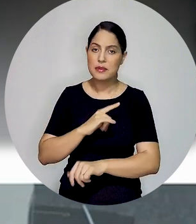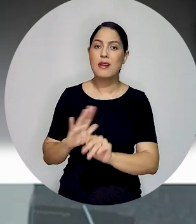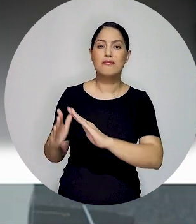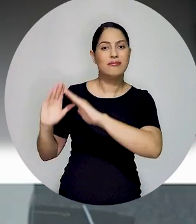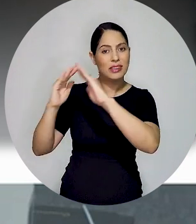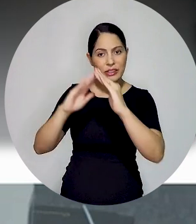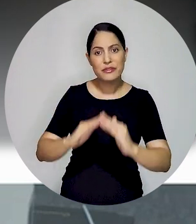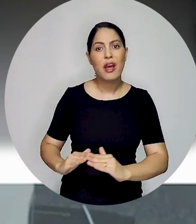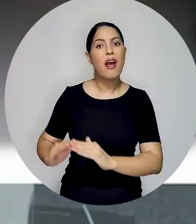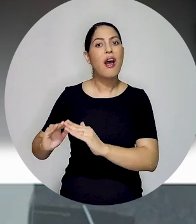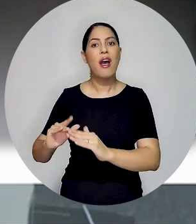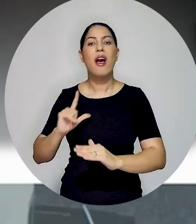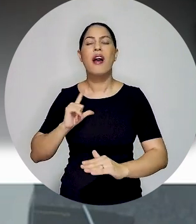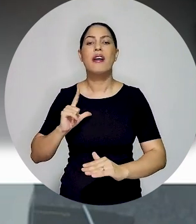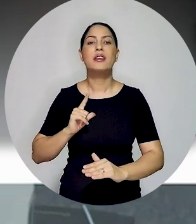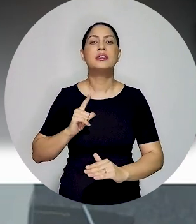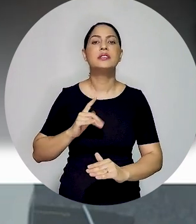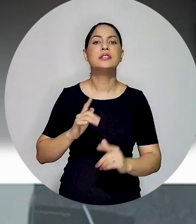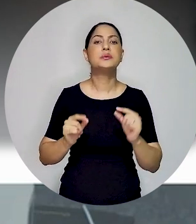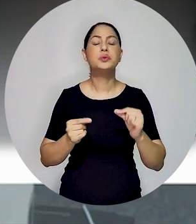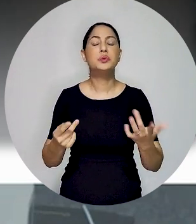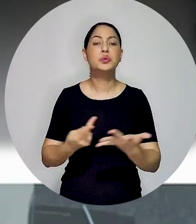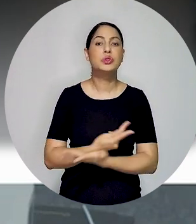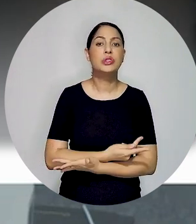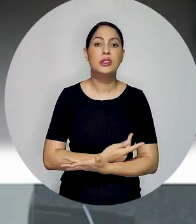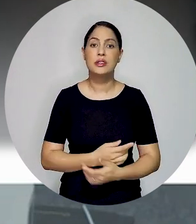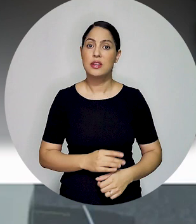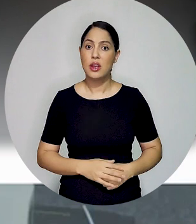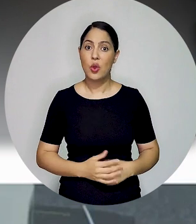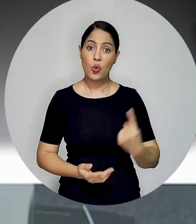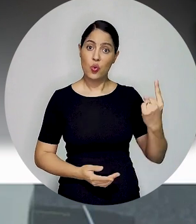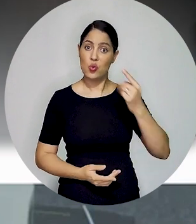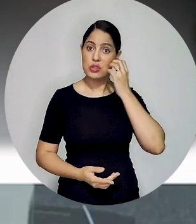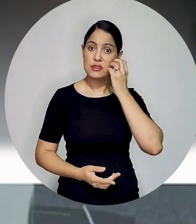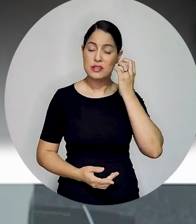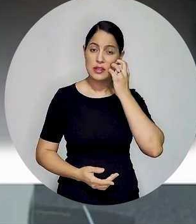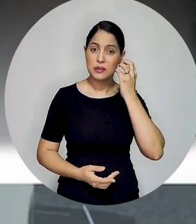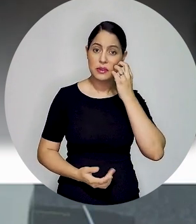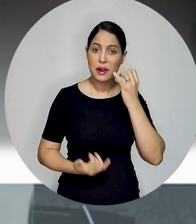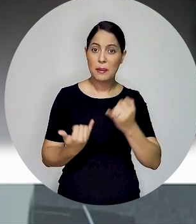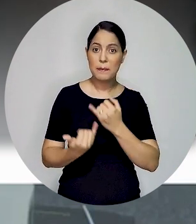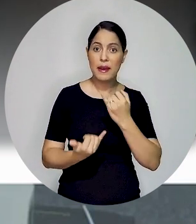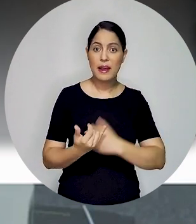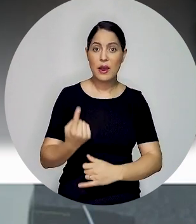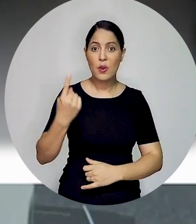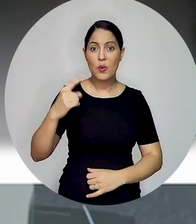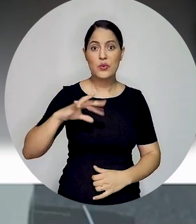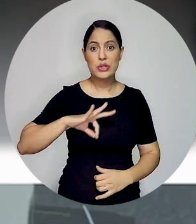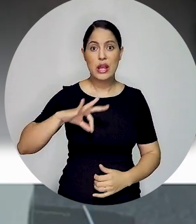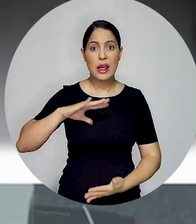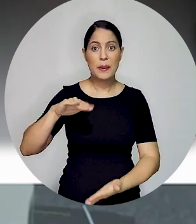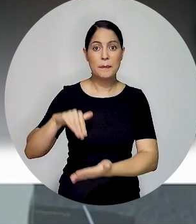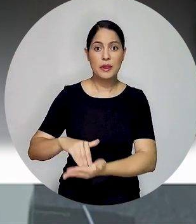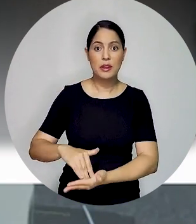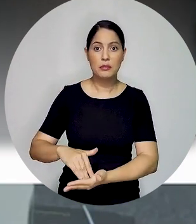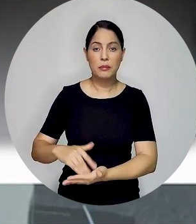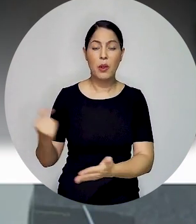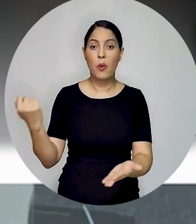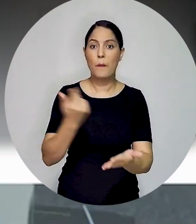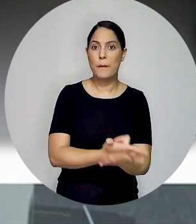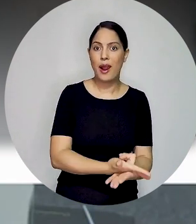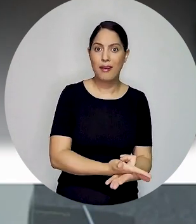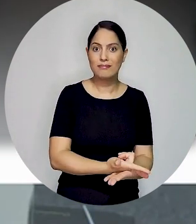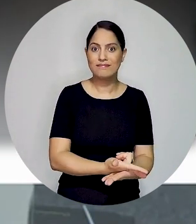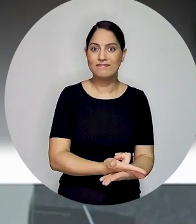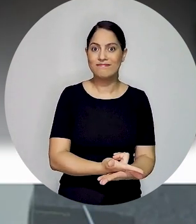internet não têm os periféricos. Nós temos hoje situações de um celular custa quase que uma anuidade de um salário